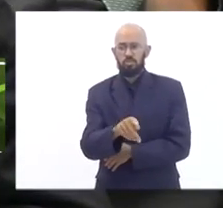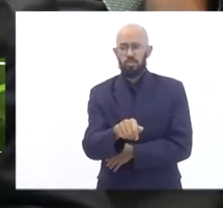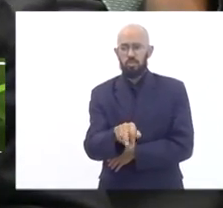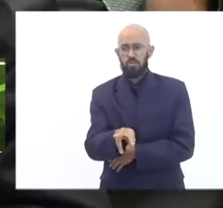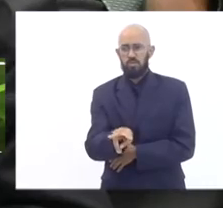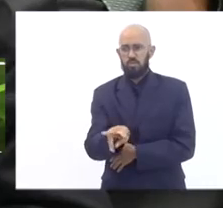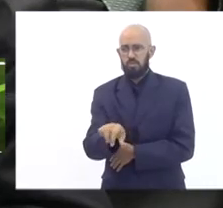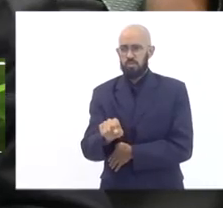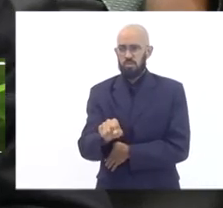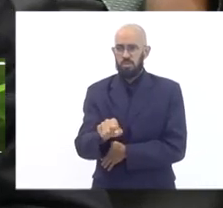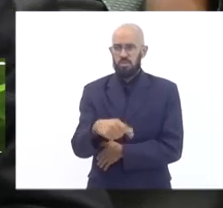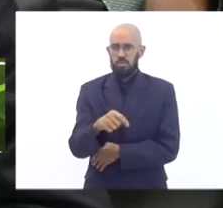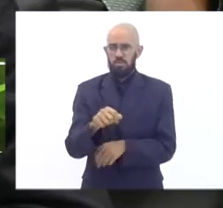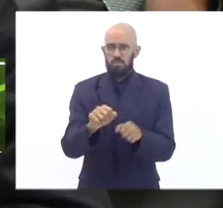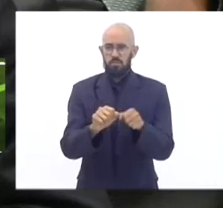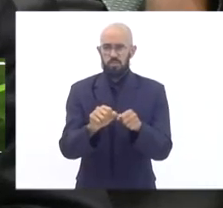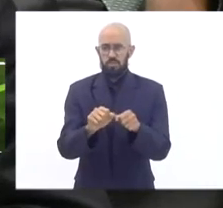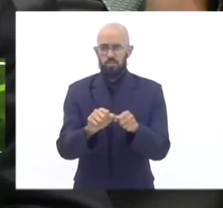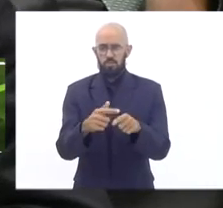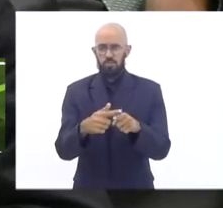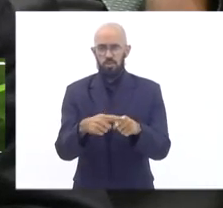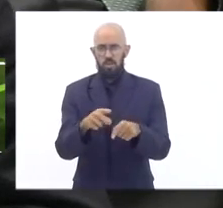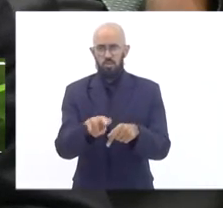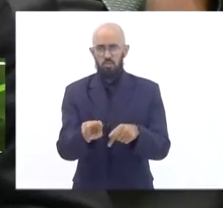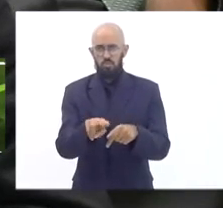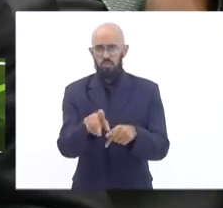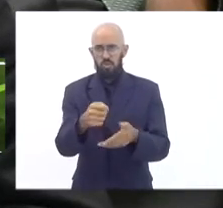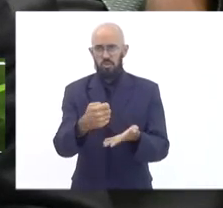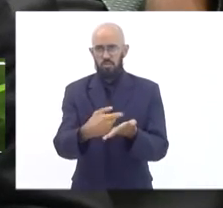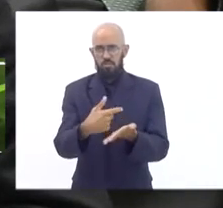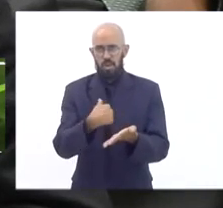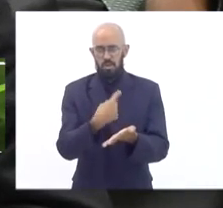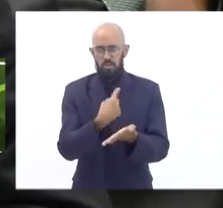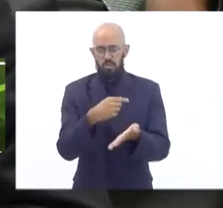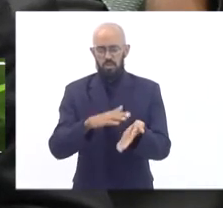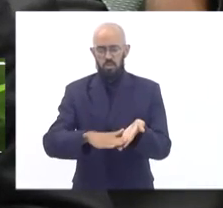porque é o cliente, é o usuário que paga a nossa conta.